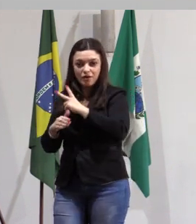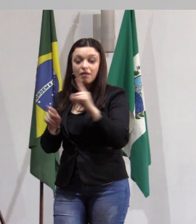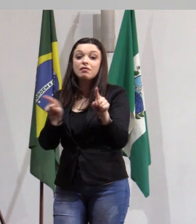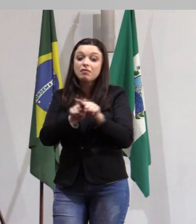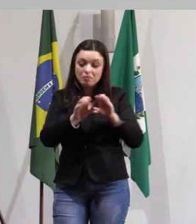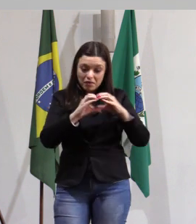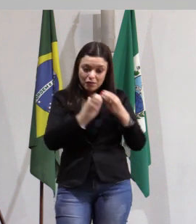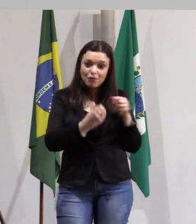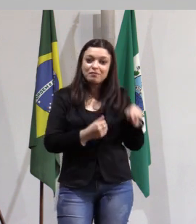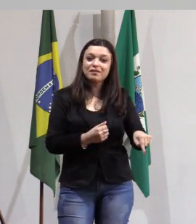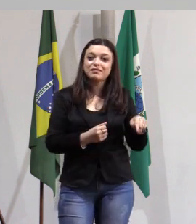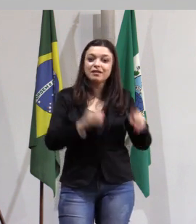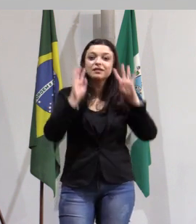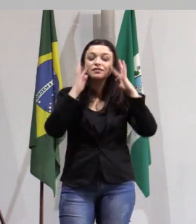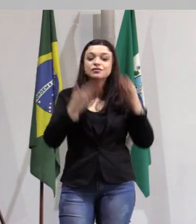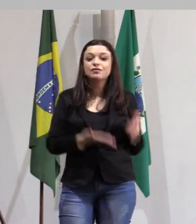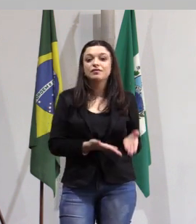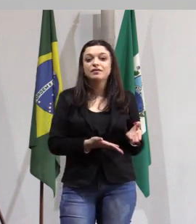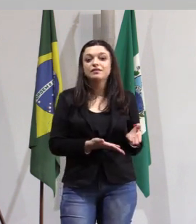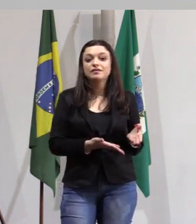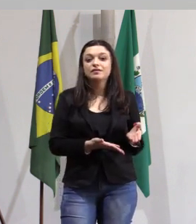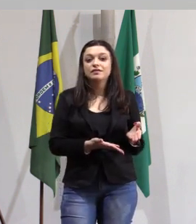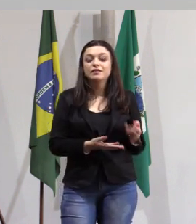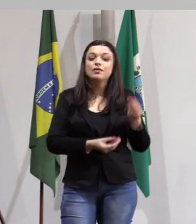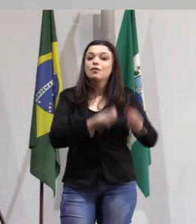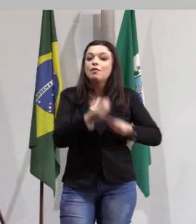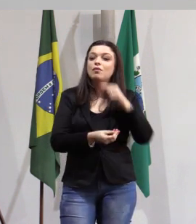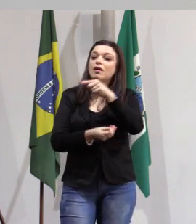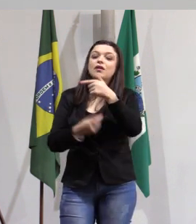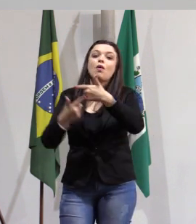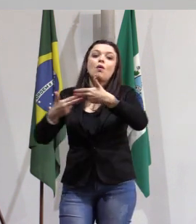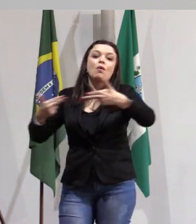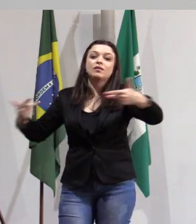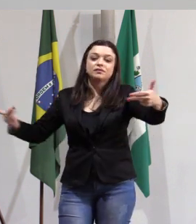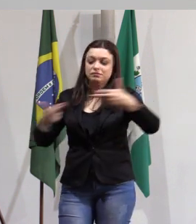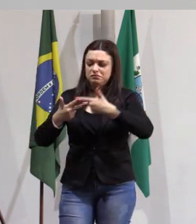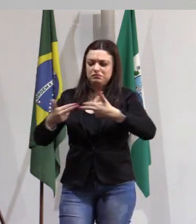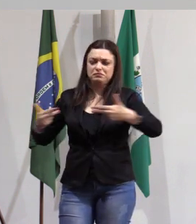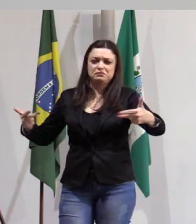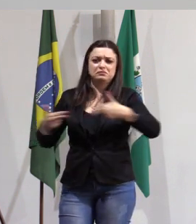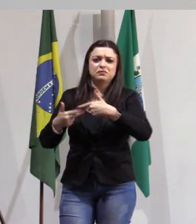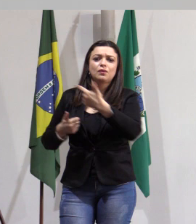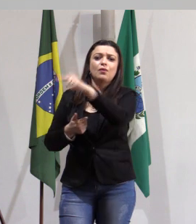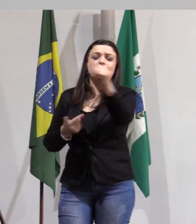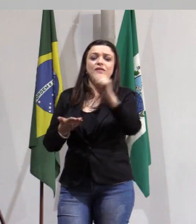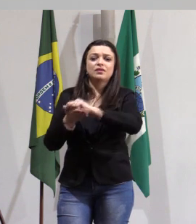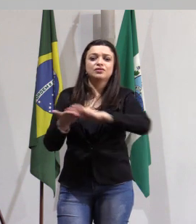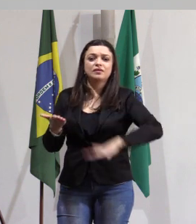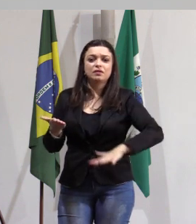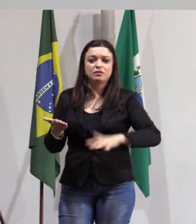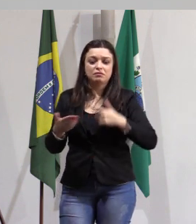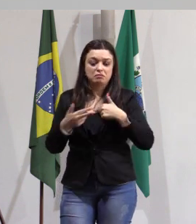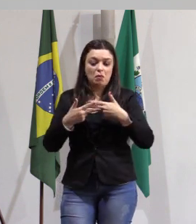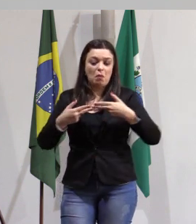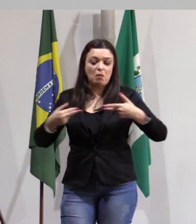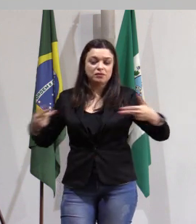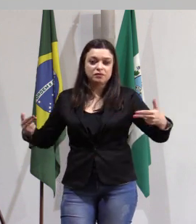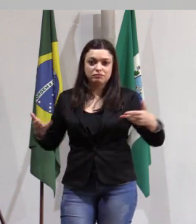assim, exercer outras atividades inerentes às suas finalidades. A mim, parece uma